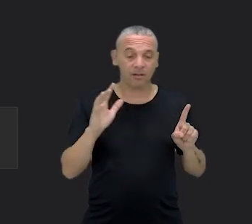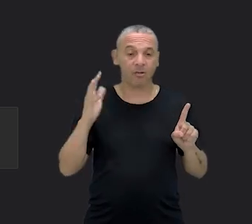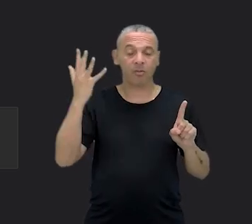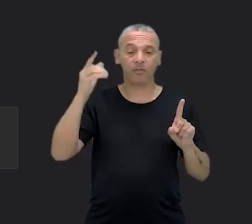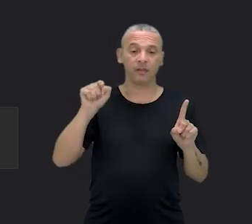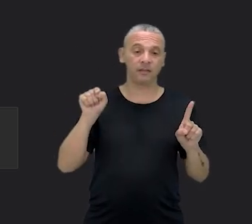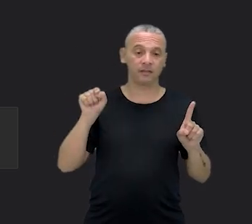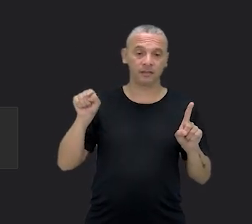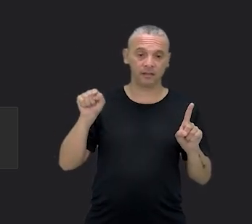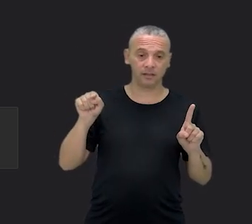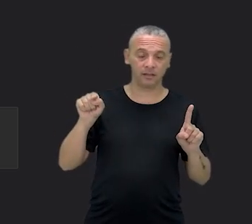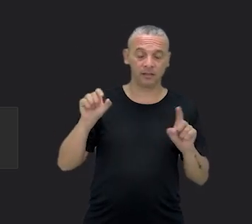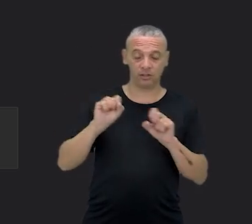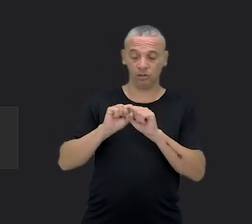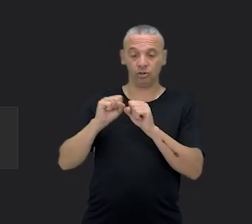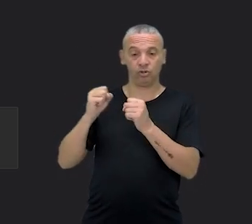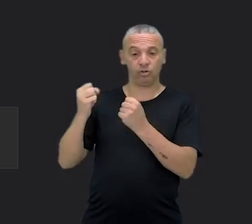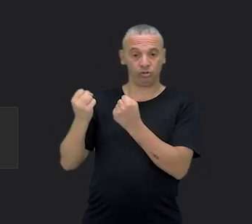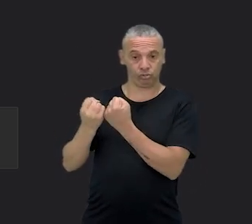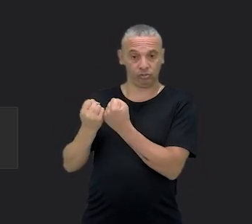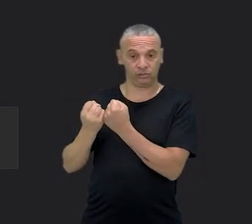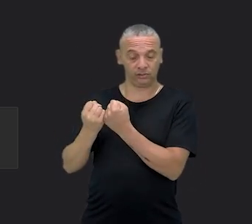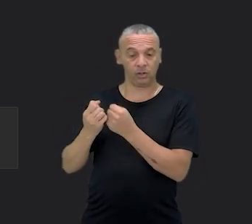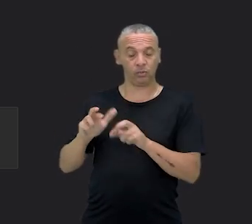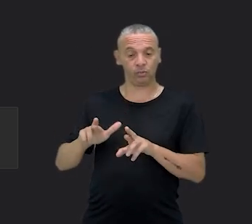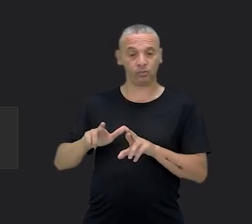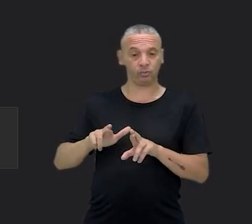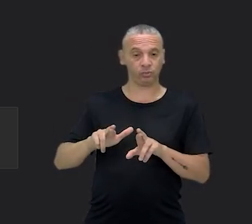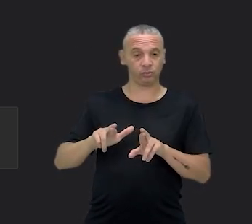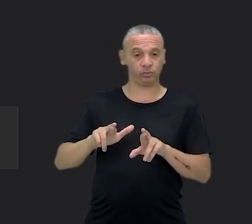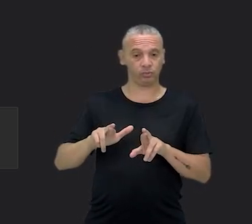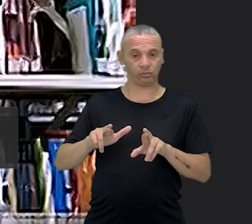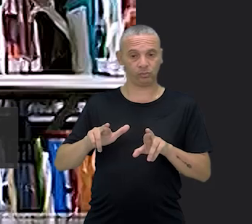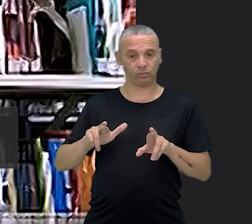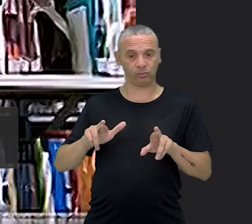situação socialmente de